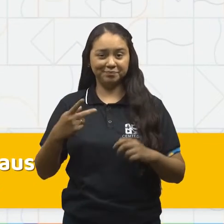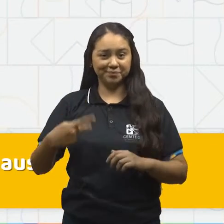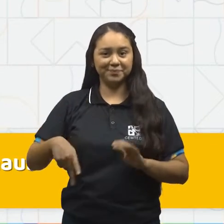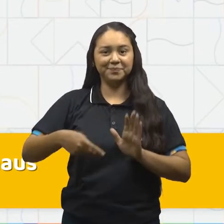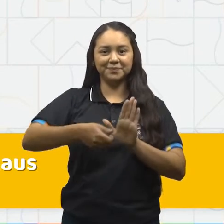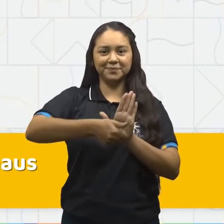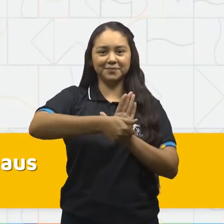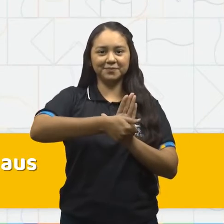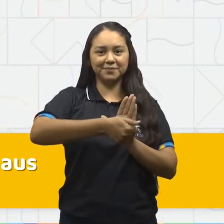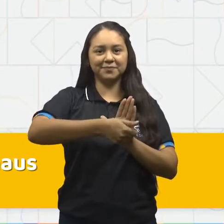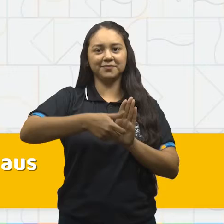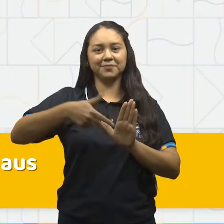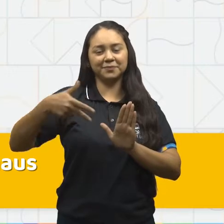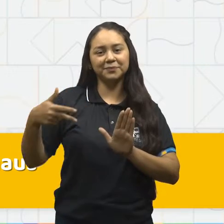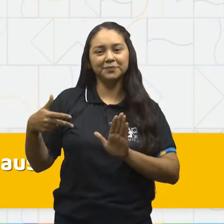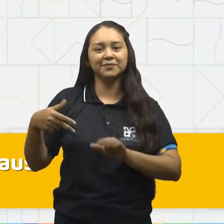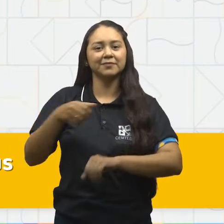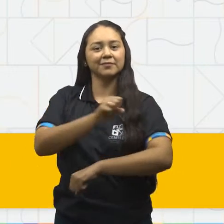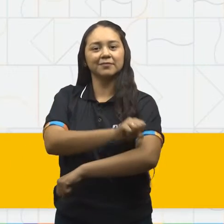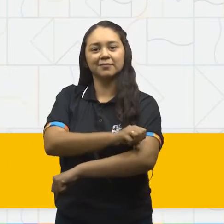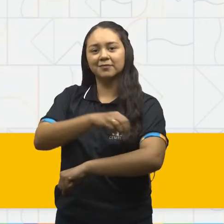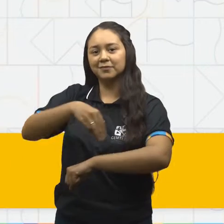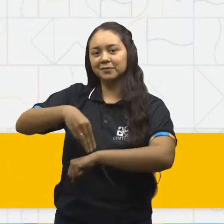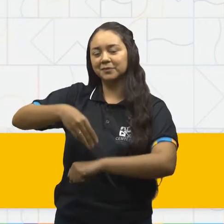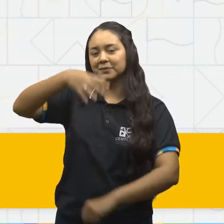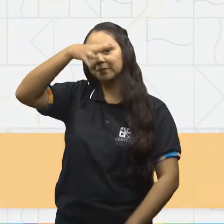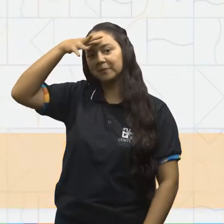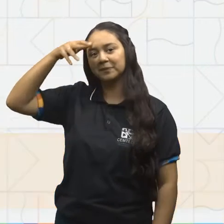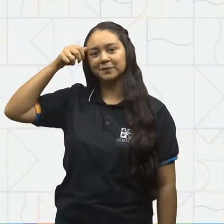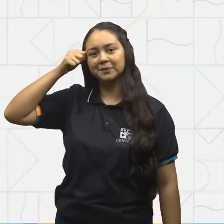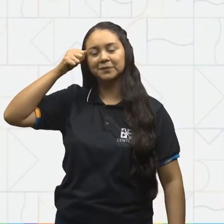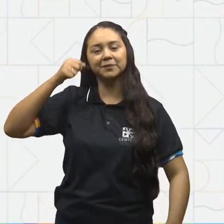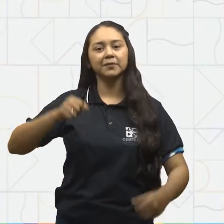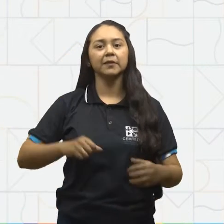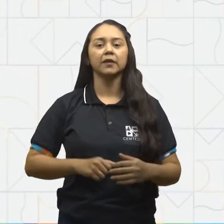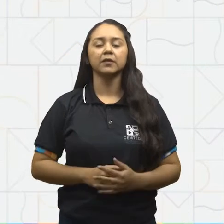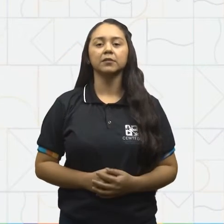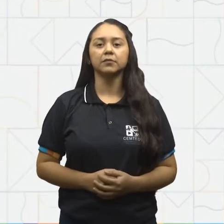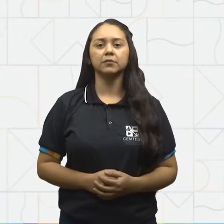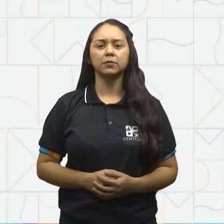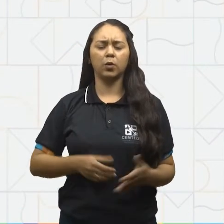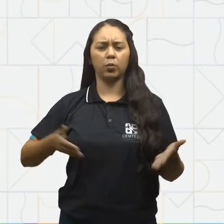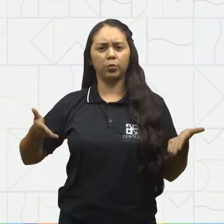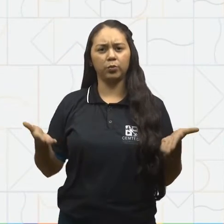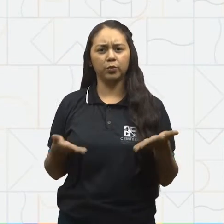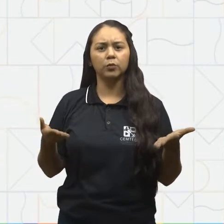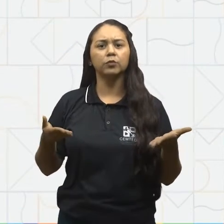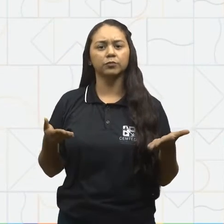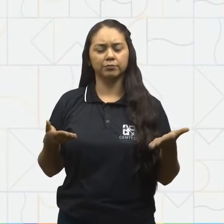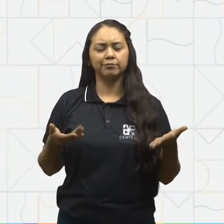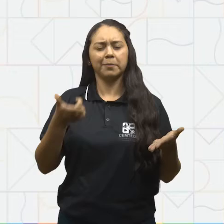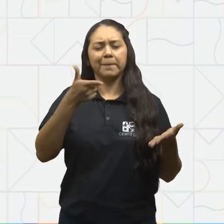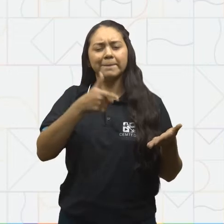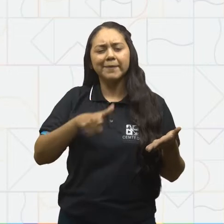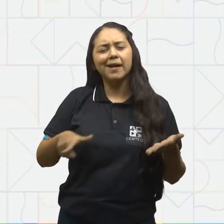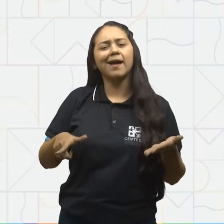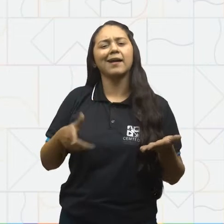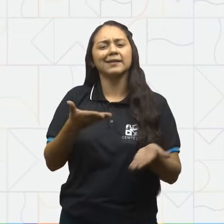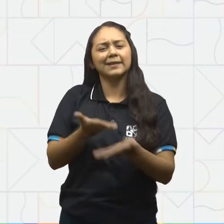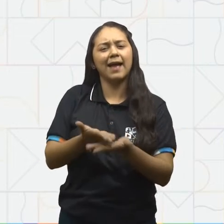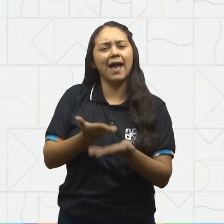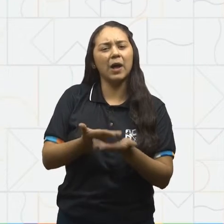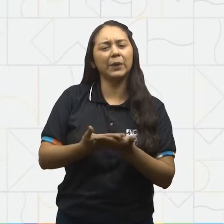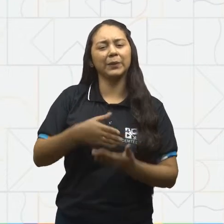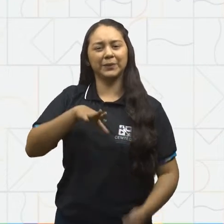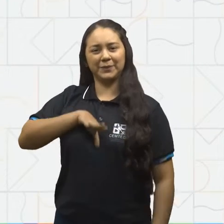Além da Escola do Centro de Mídias e Tecnologias Educacionais da CEMED Manaus. Hoje iremos a